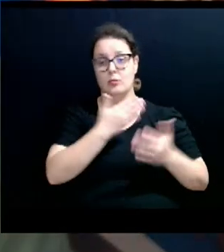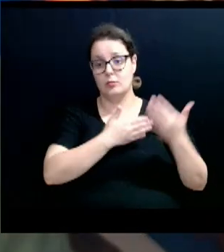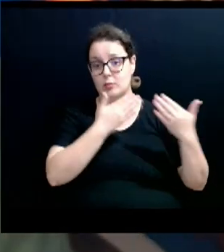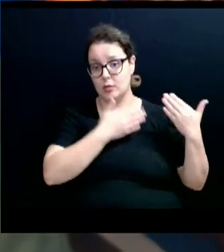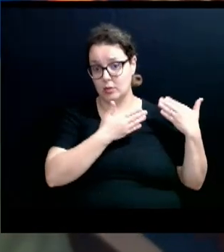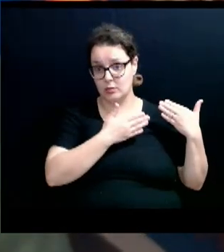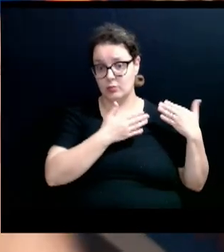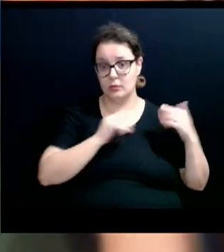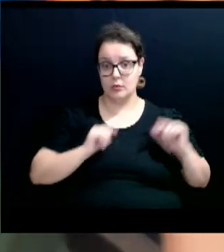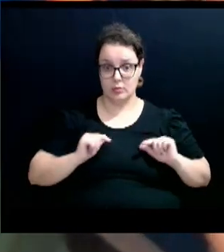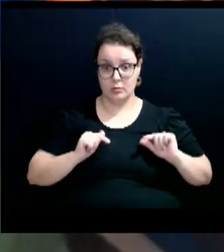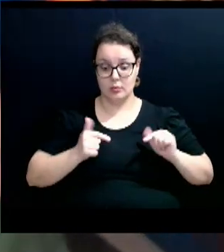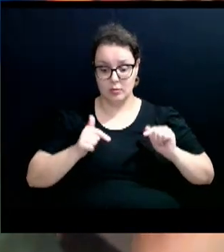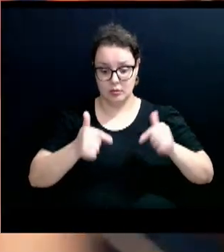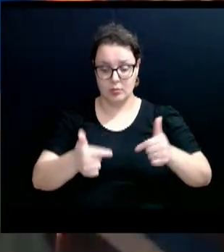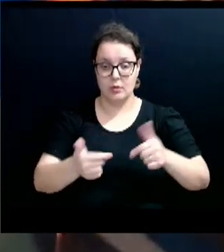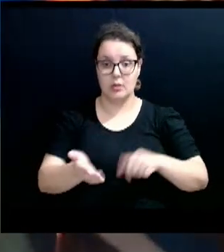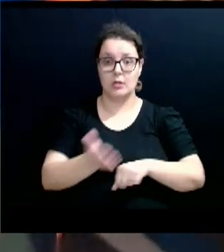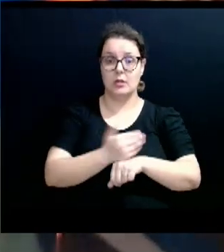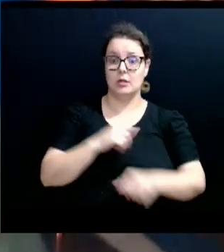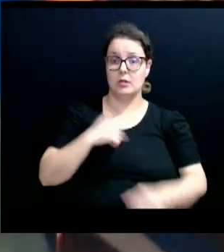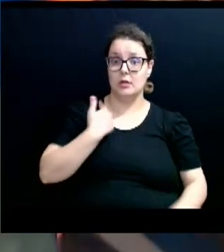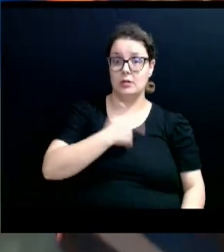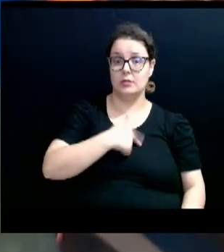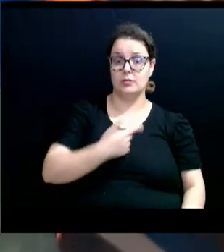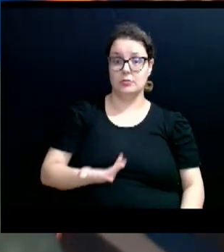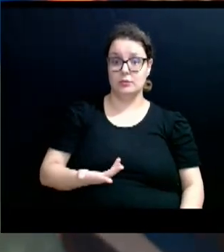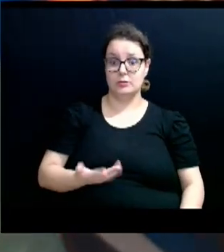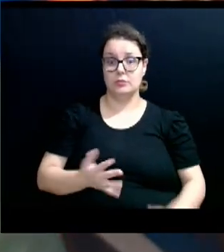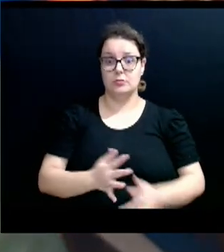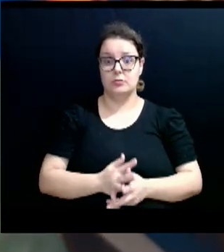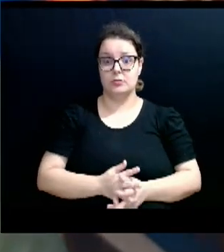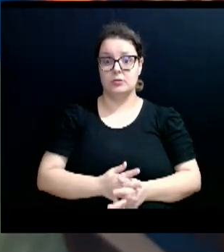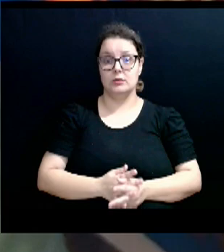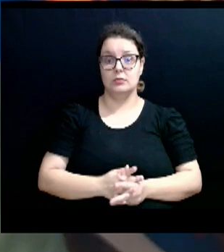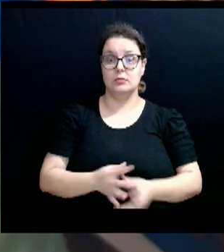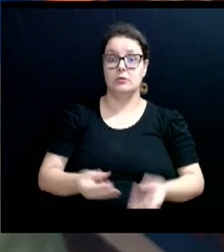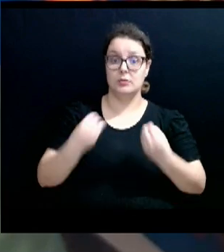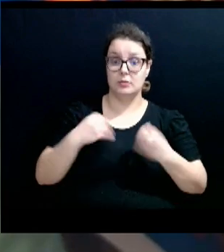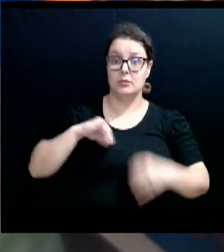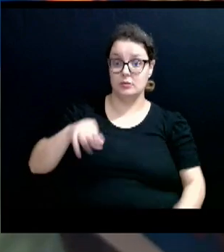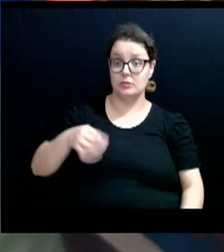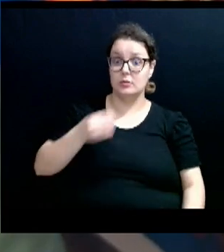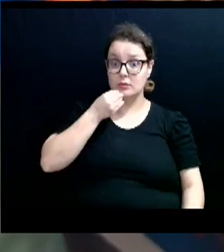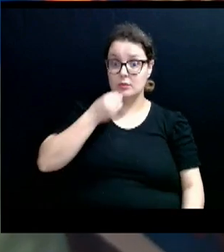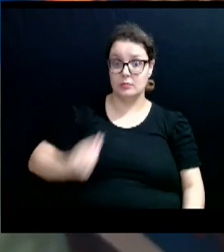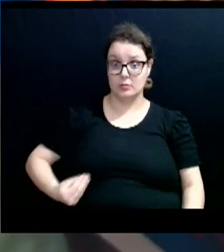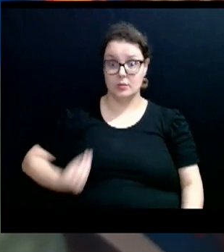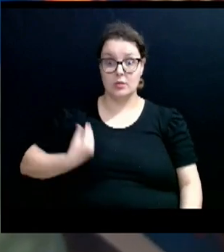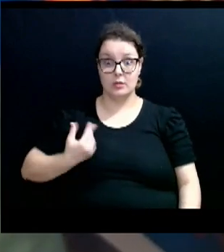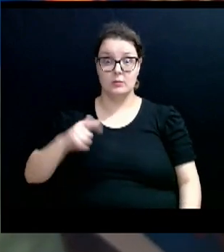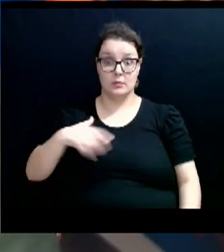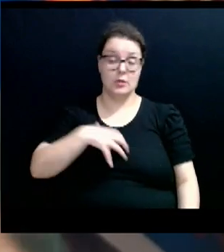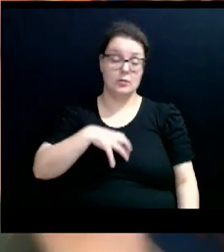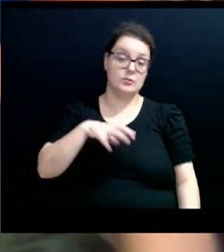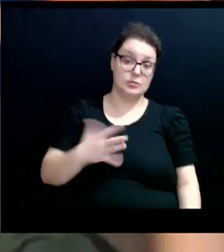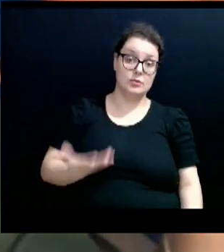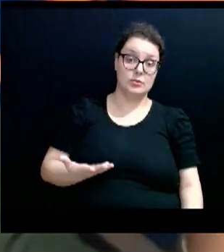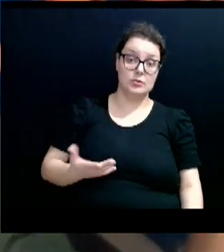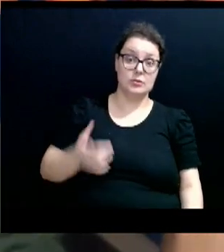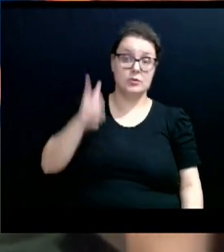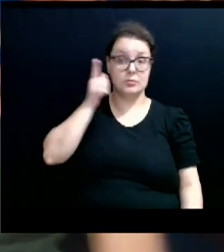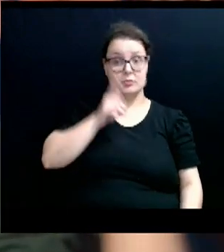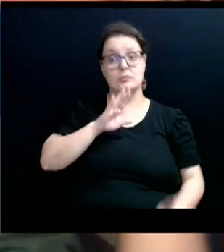lutando antes da gente, que nos deram a oportunidade da vida. Então, essa é uma forma de você conseguir honrar, de